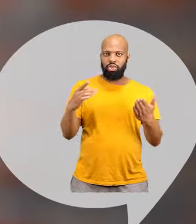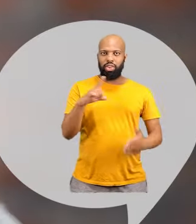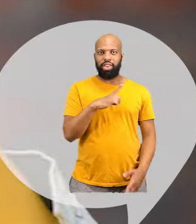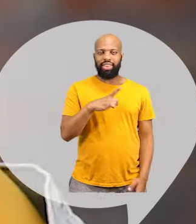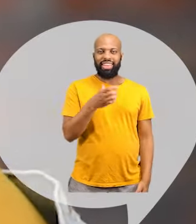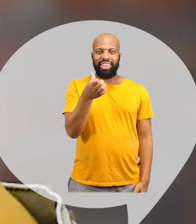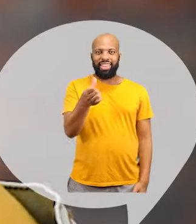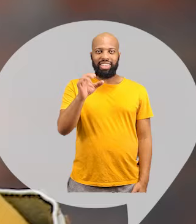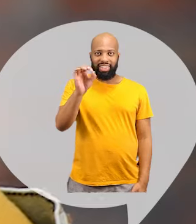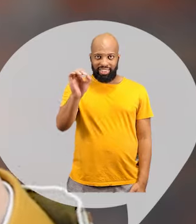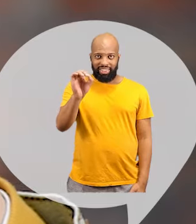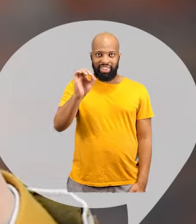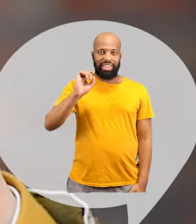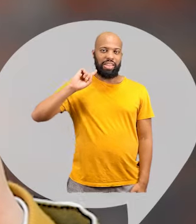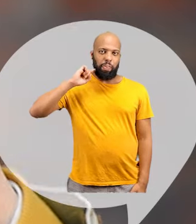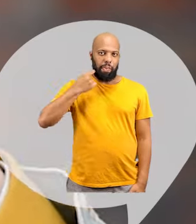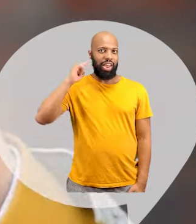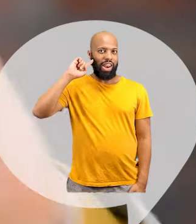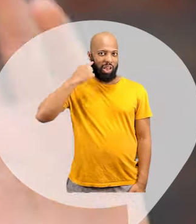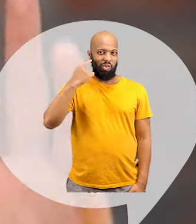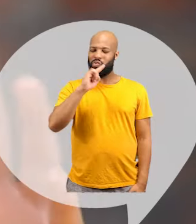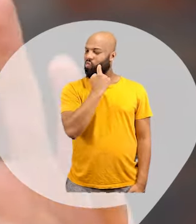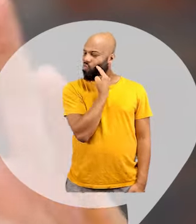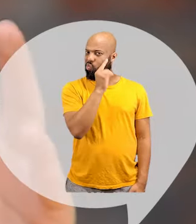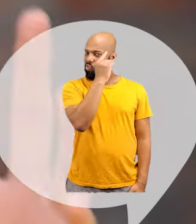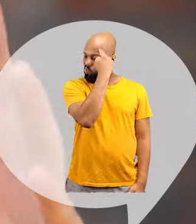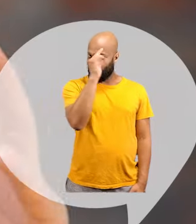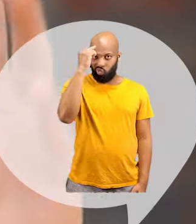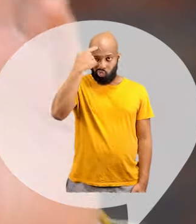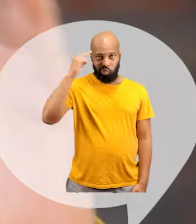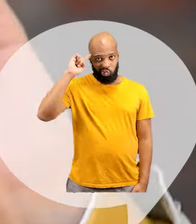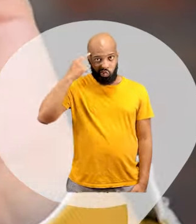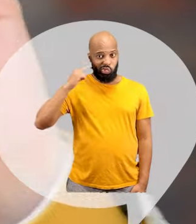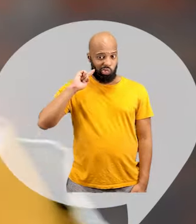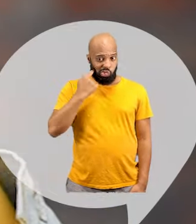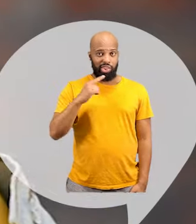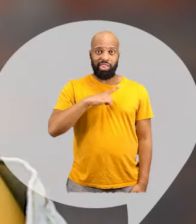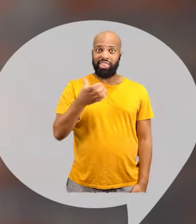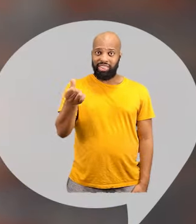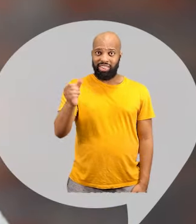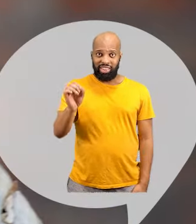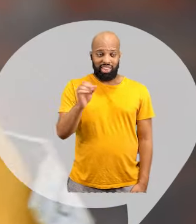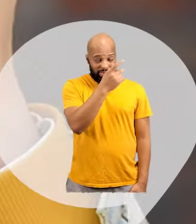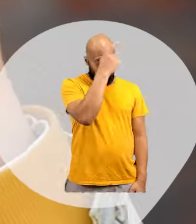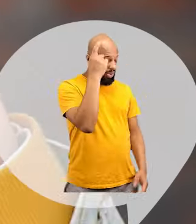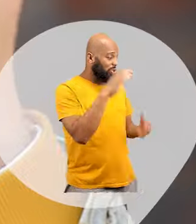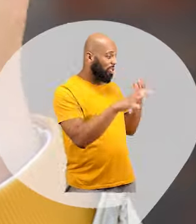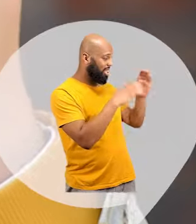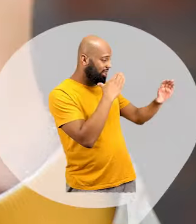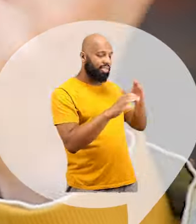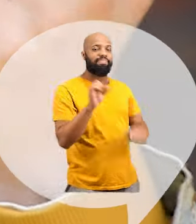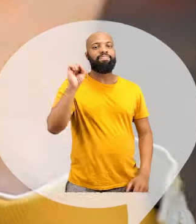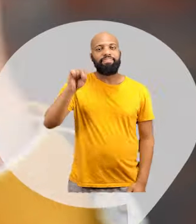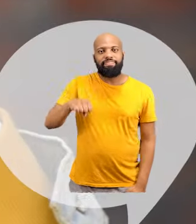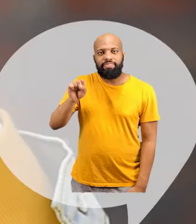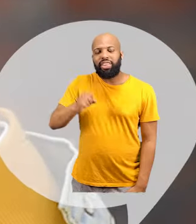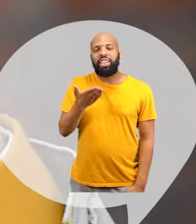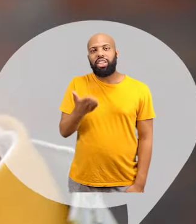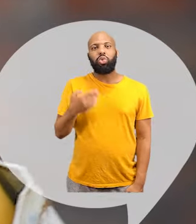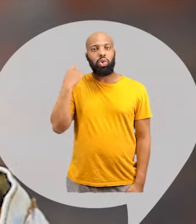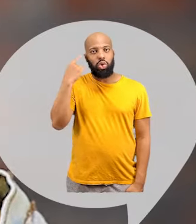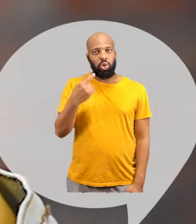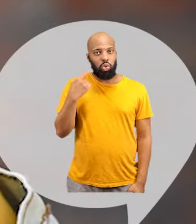tipo 60 parafusos no rosto tipo assim absurdo para alguém que canta isso